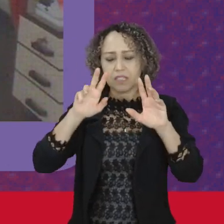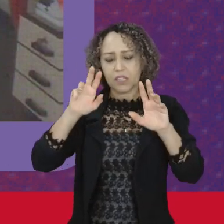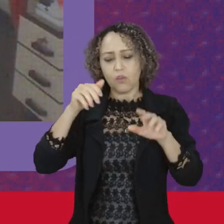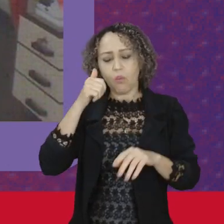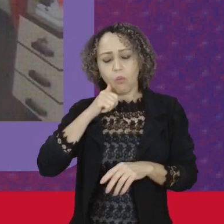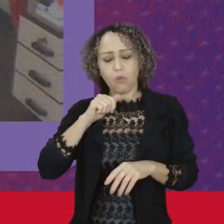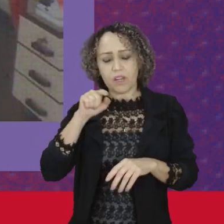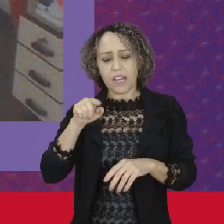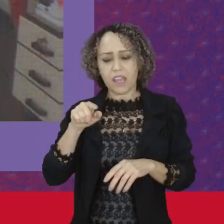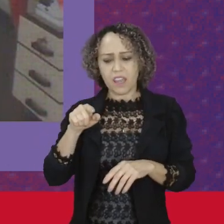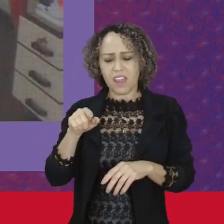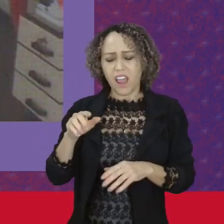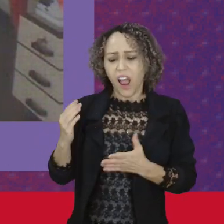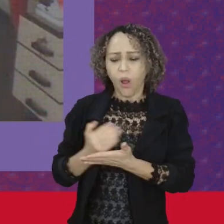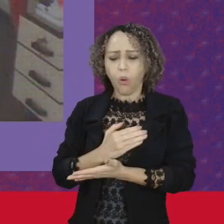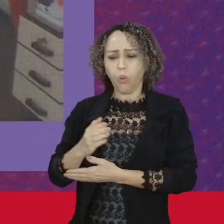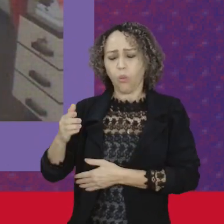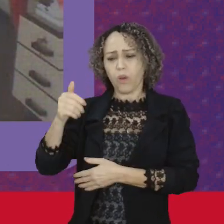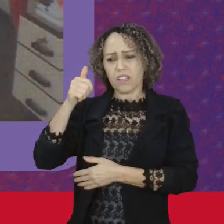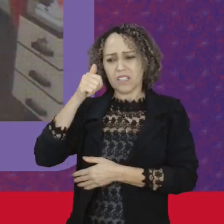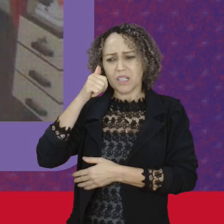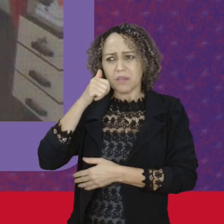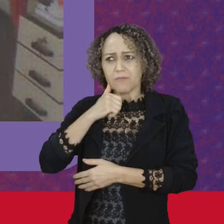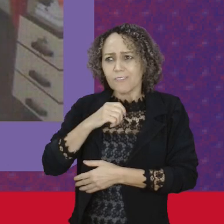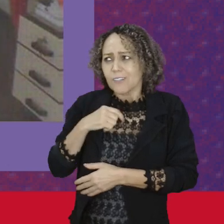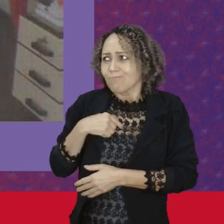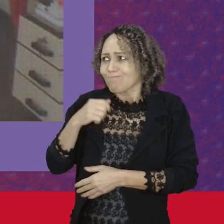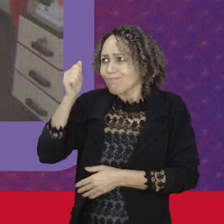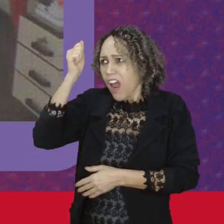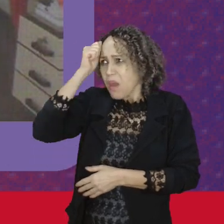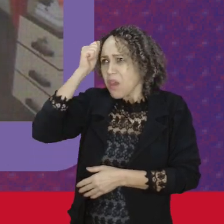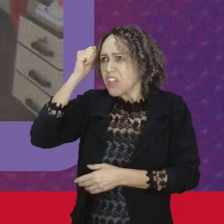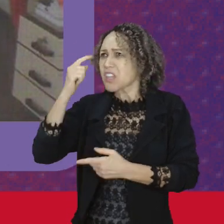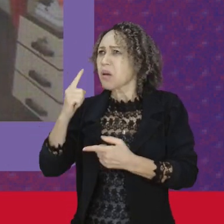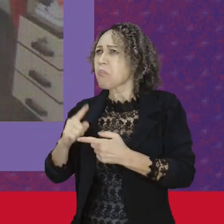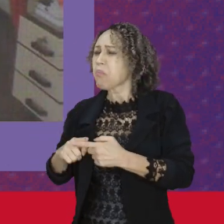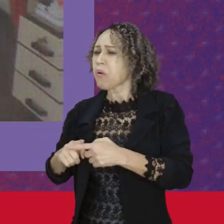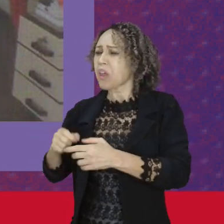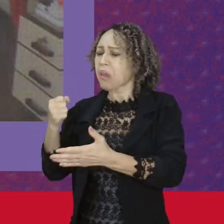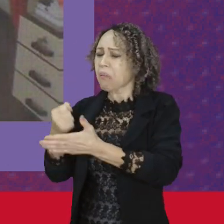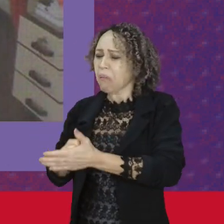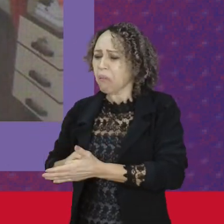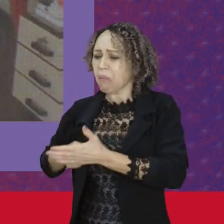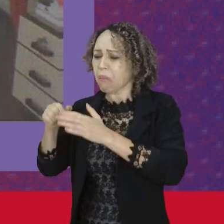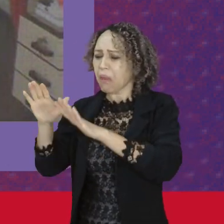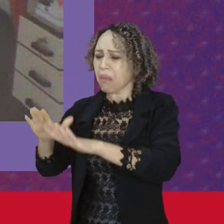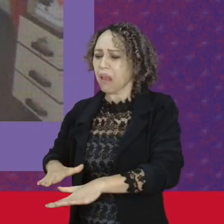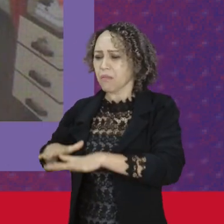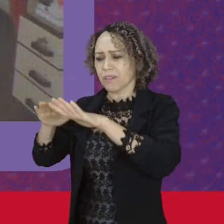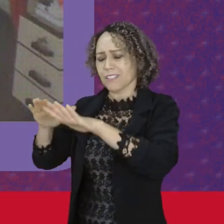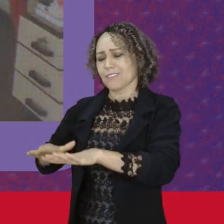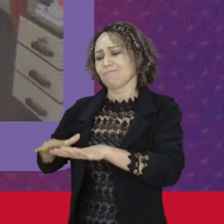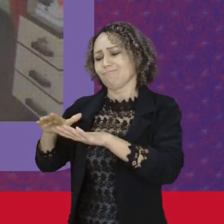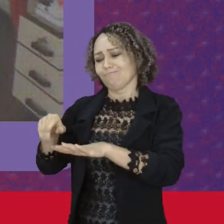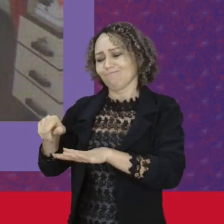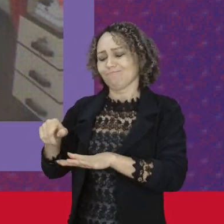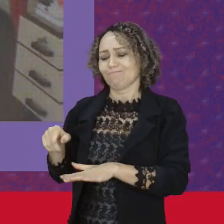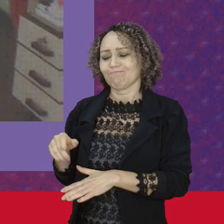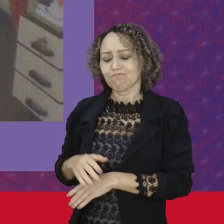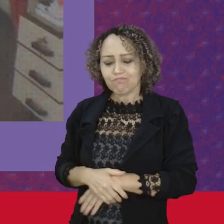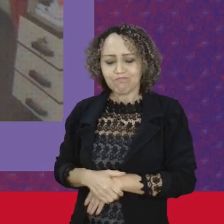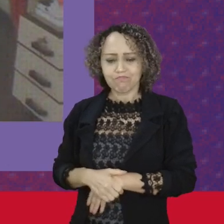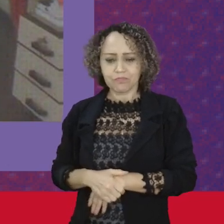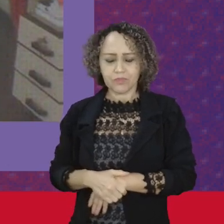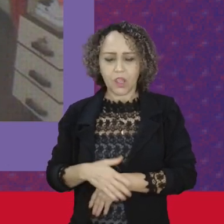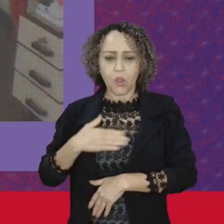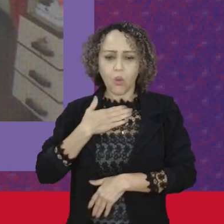vão, 68, como a Vera falou, as mulheres vão estar na frente, vão estar na luta, né? E aqui eu gosto de lembrar da